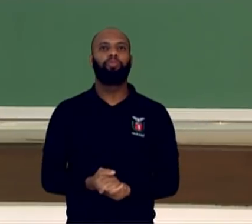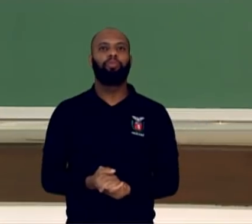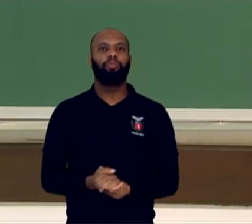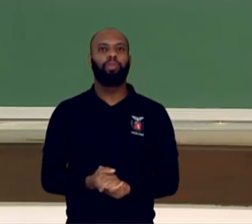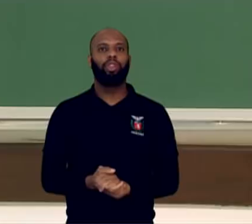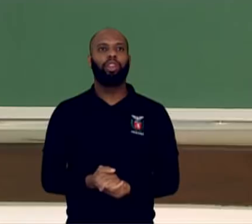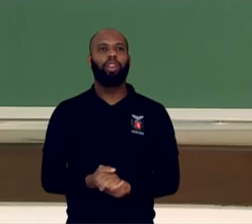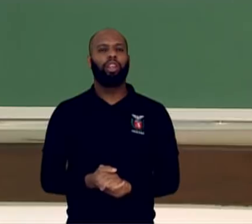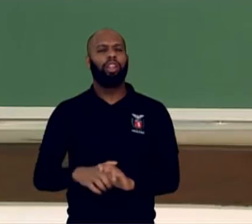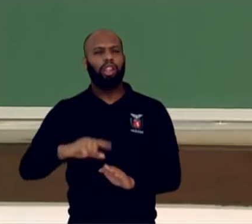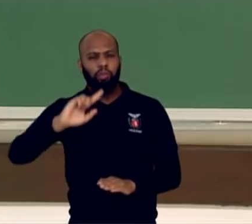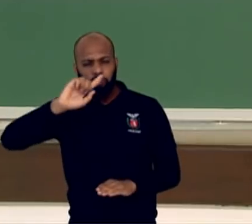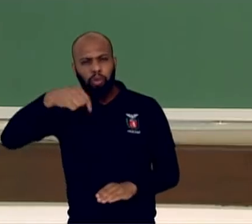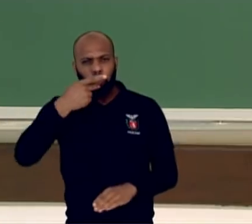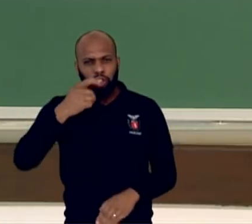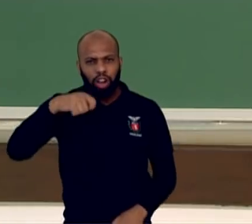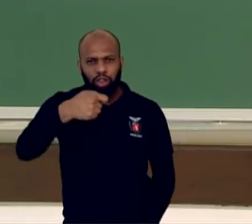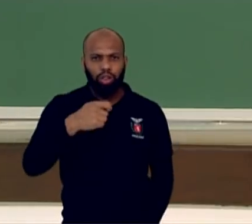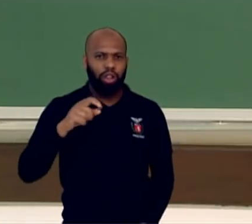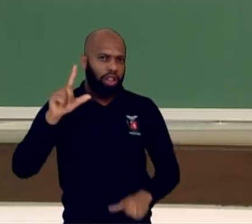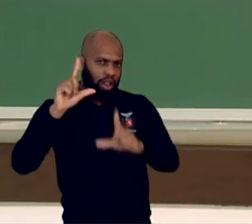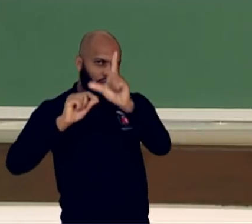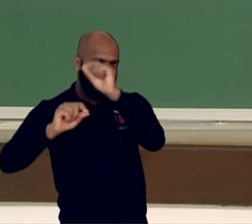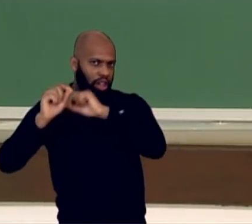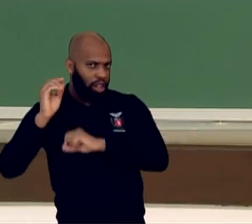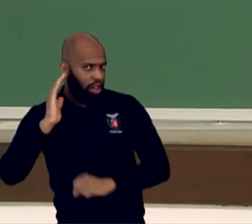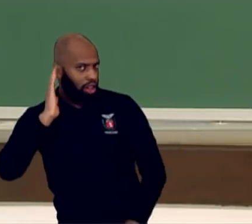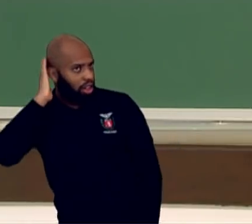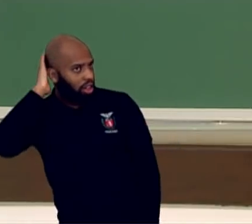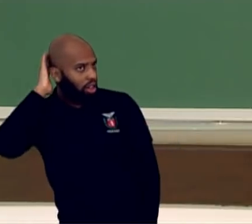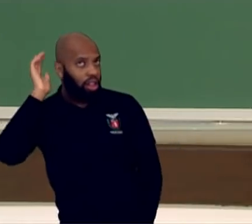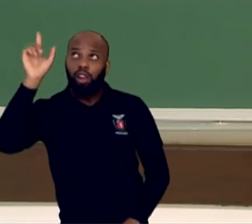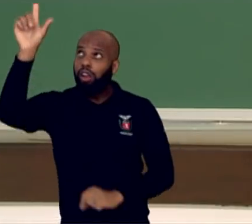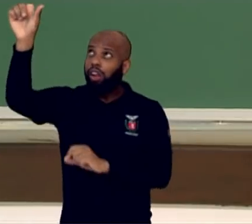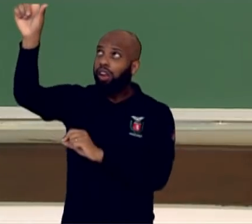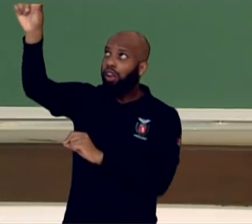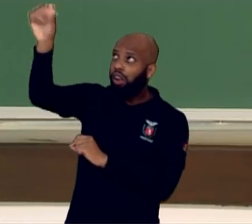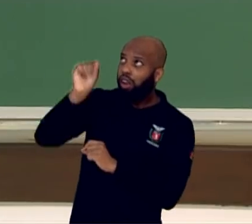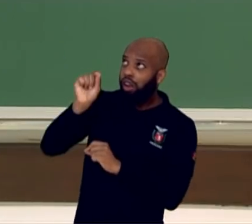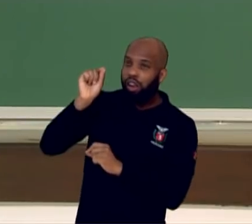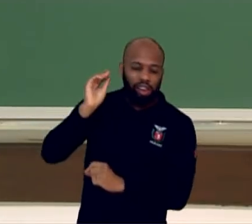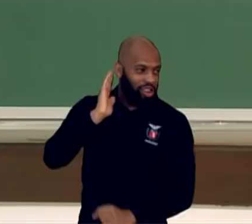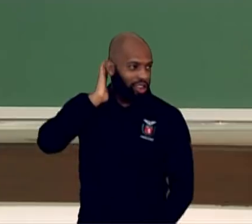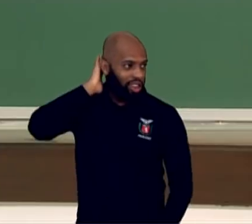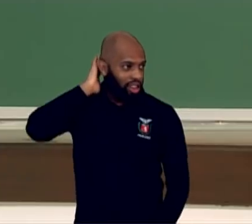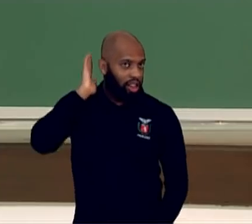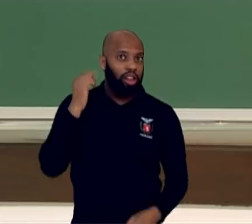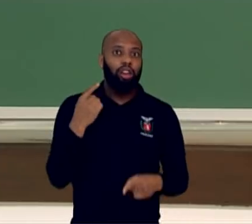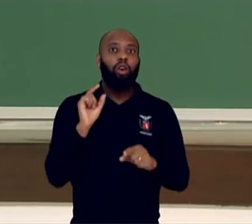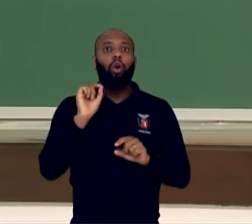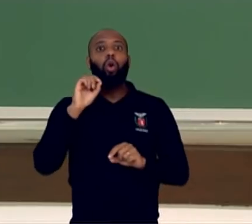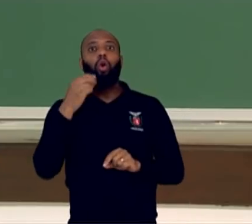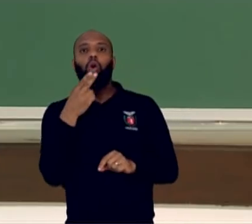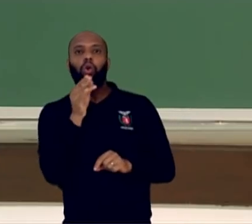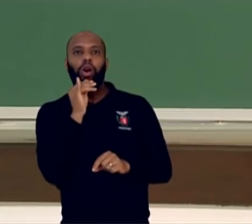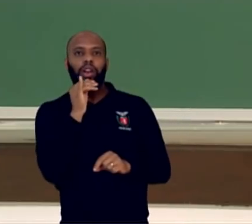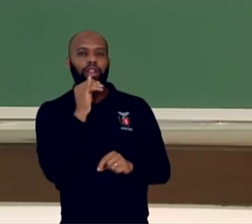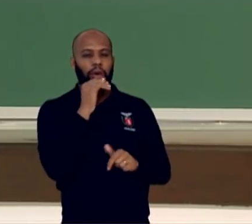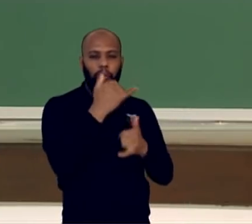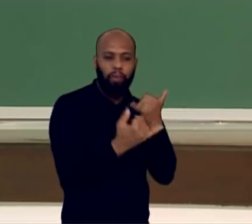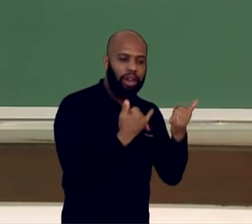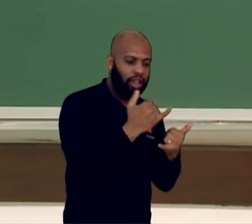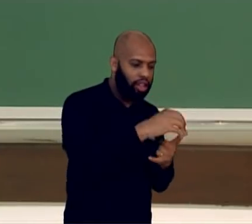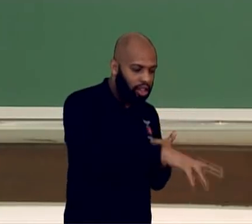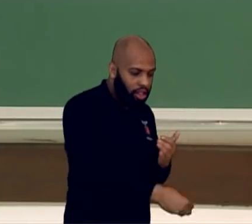no cabelo uma estrela. Será que a autora está falando de pôr uma estrela lá do céu? Ou será que é pôr uma estrela de